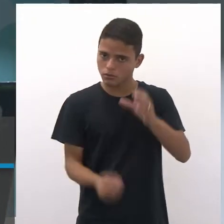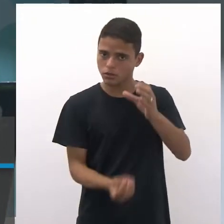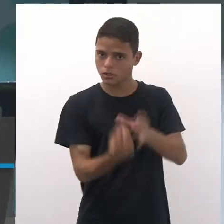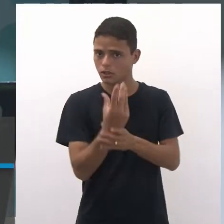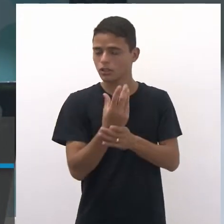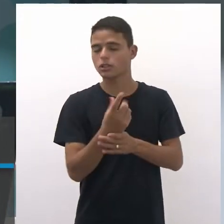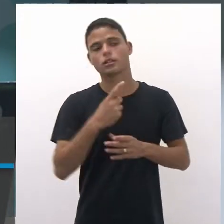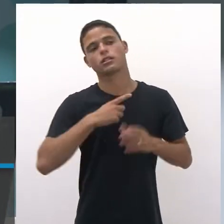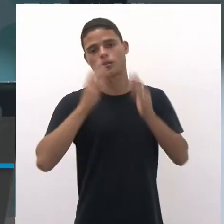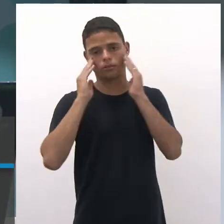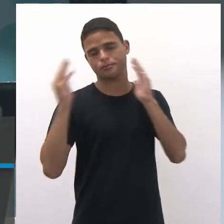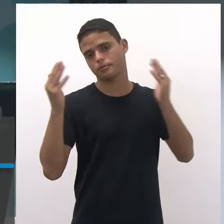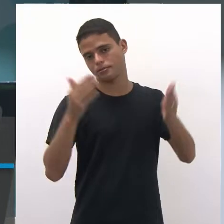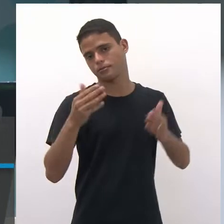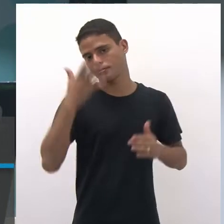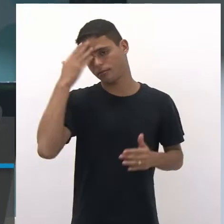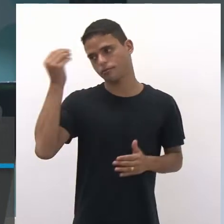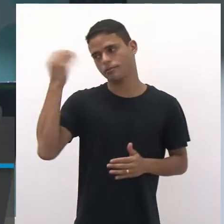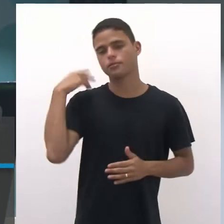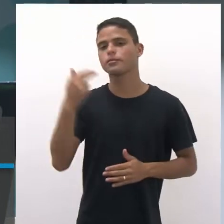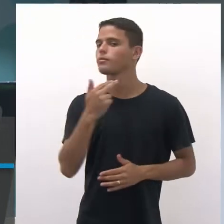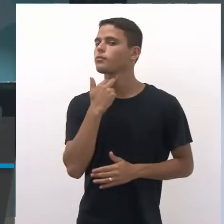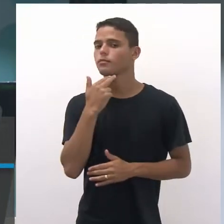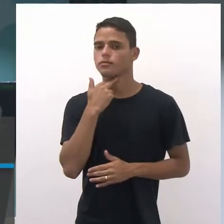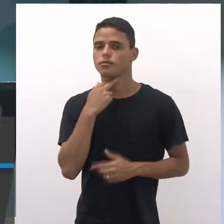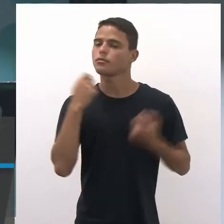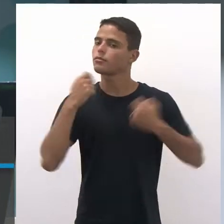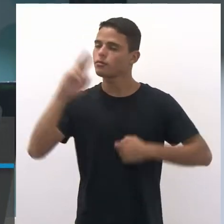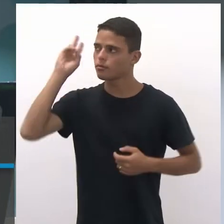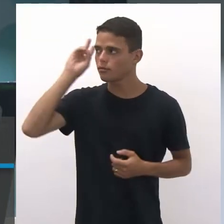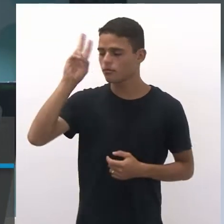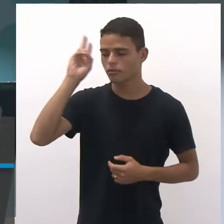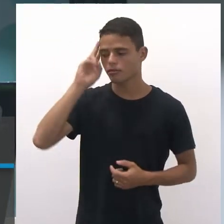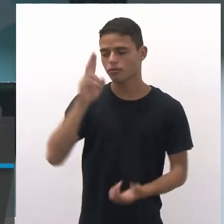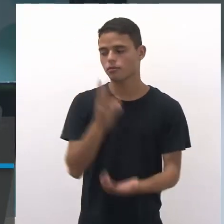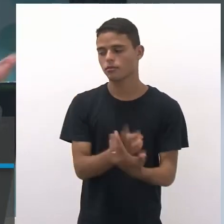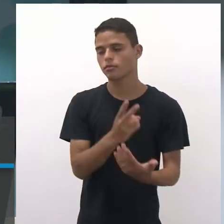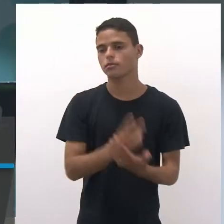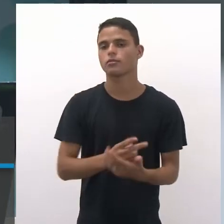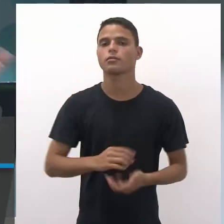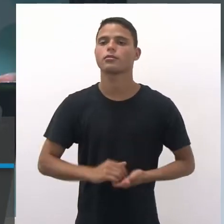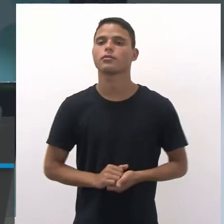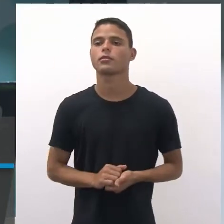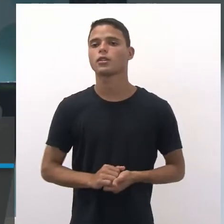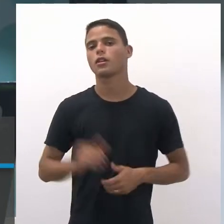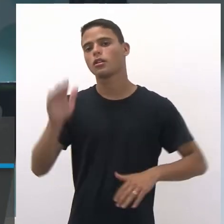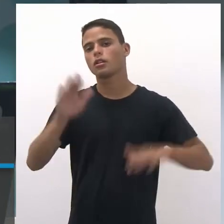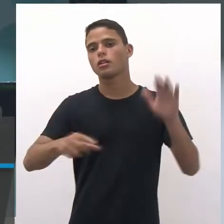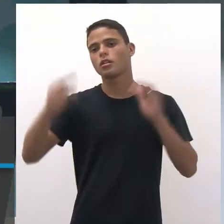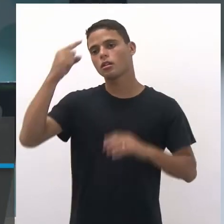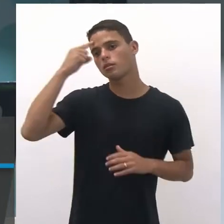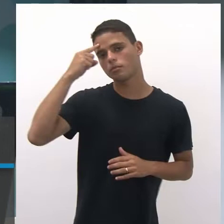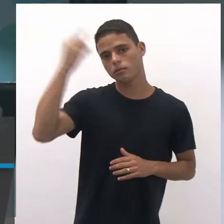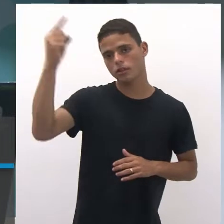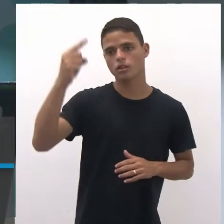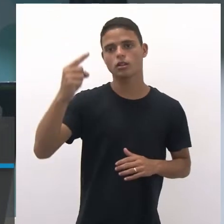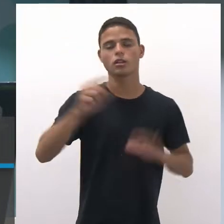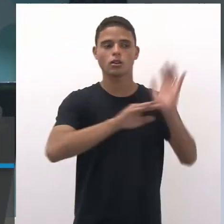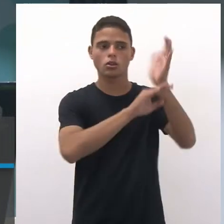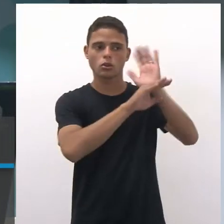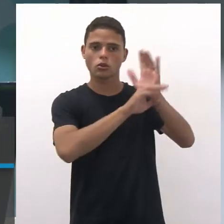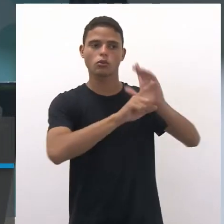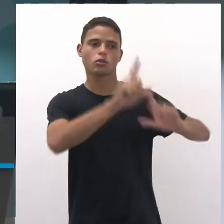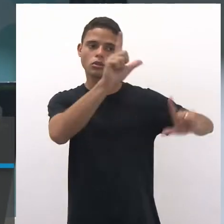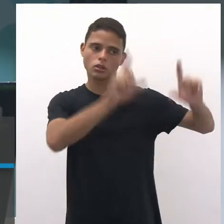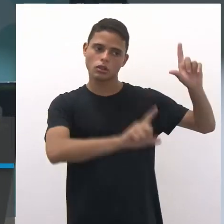quer seja uma intencionalidade educacional, por exemplo. Vamos pensar aqui nos vídeos da TV Escola. Tem finalidade